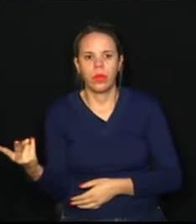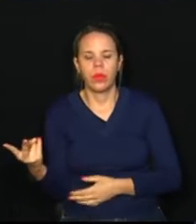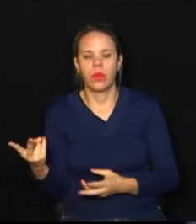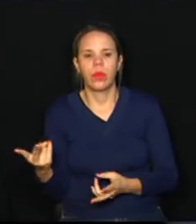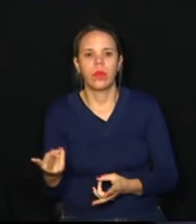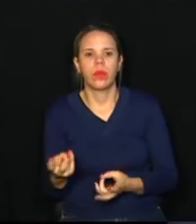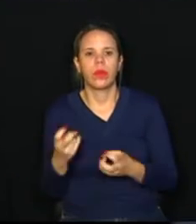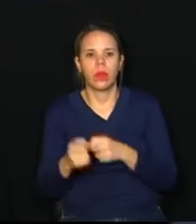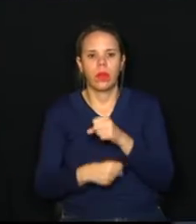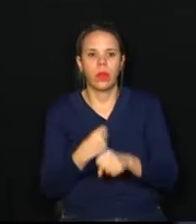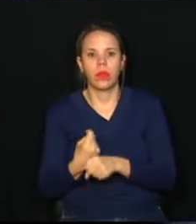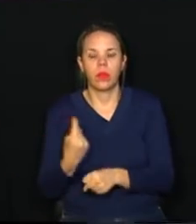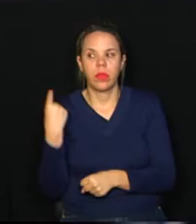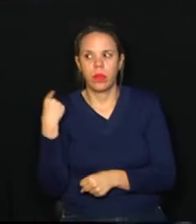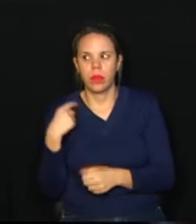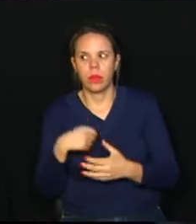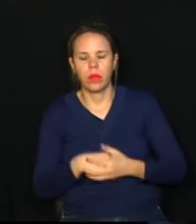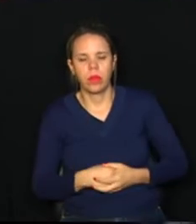previsto no ano passado.